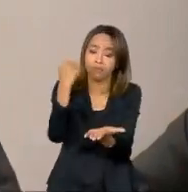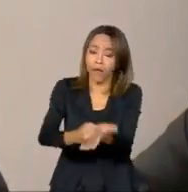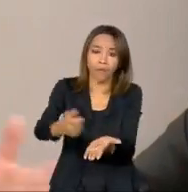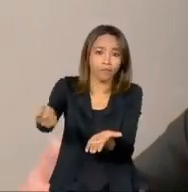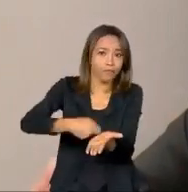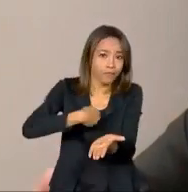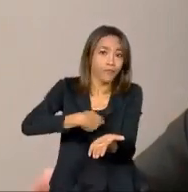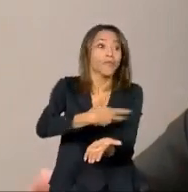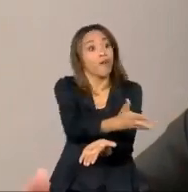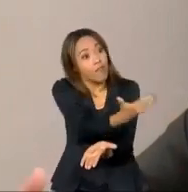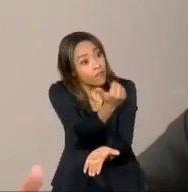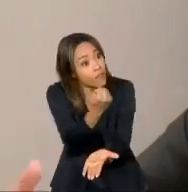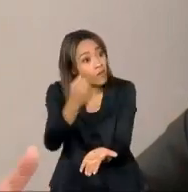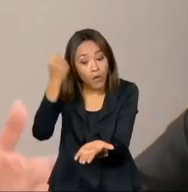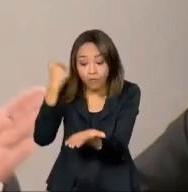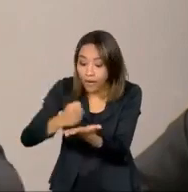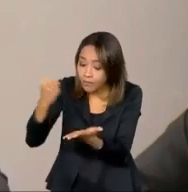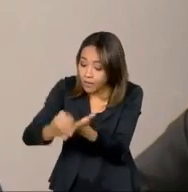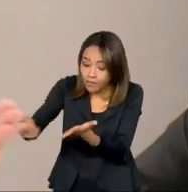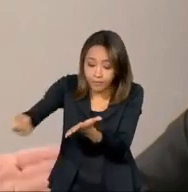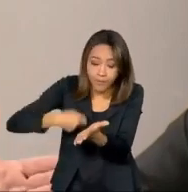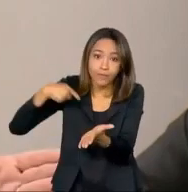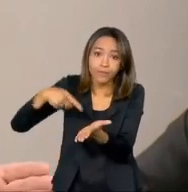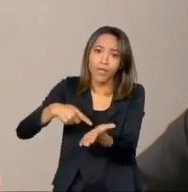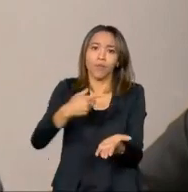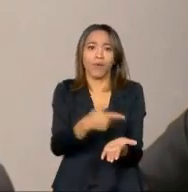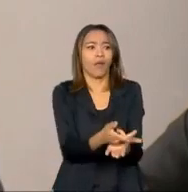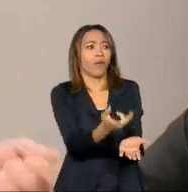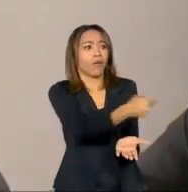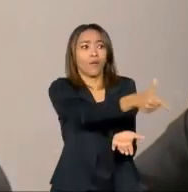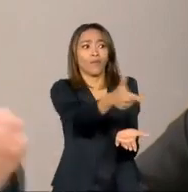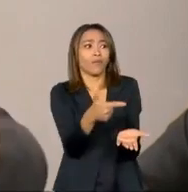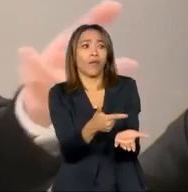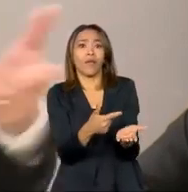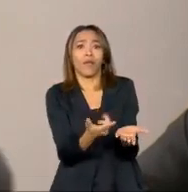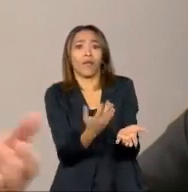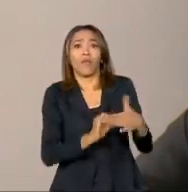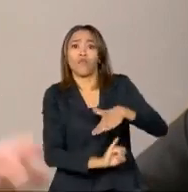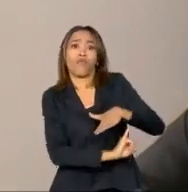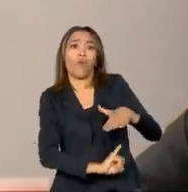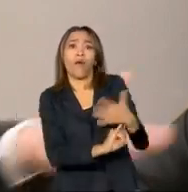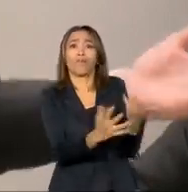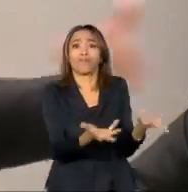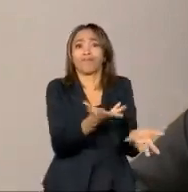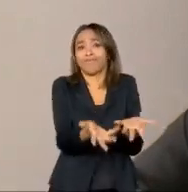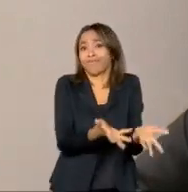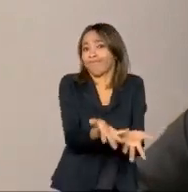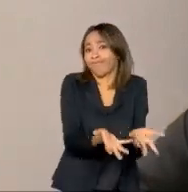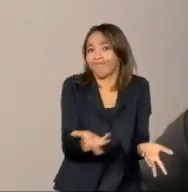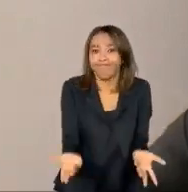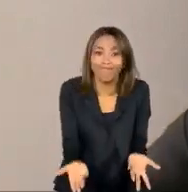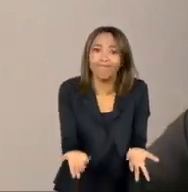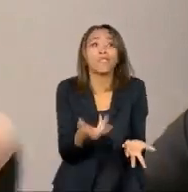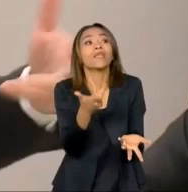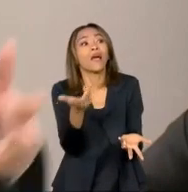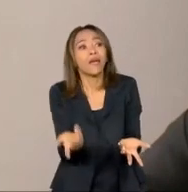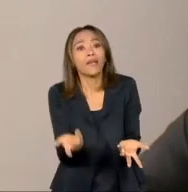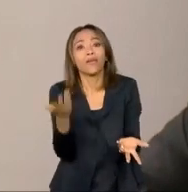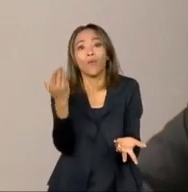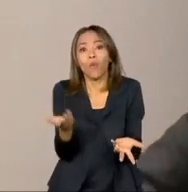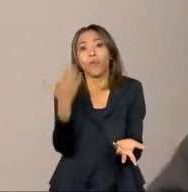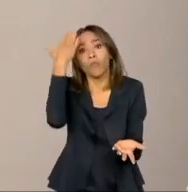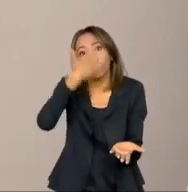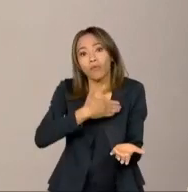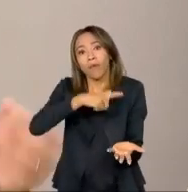vai ser trazido para a formalidade. Porque no formato de cashback, muita gente vai querer que eu quero que você declare que você recebeu de mim e assim